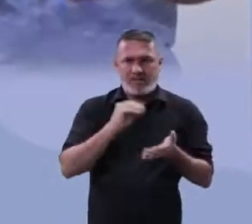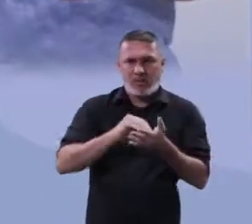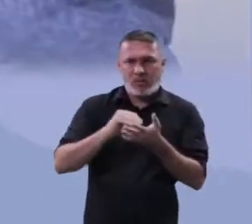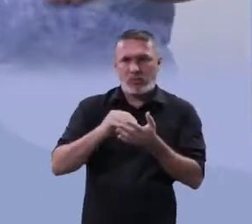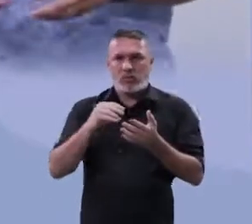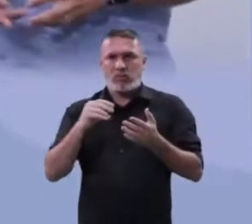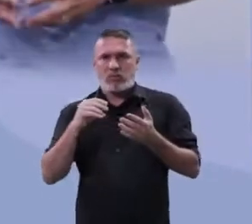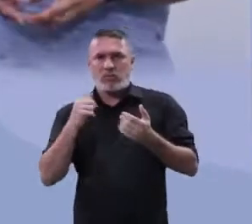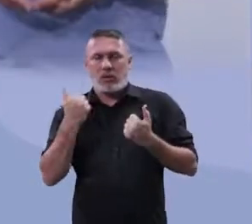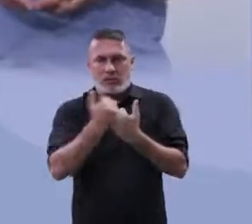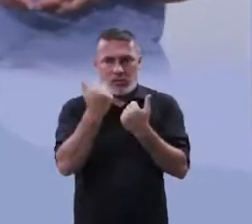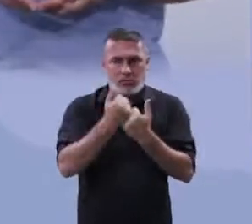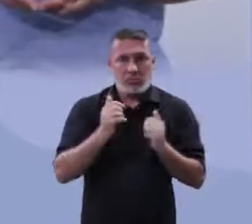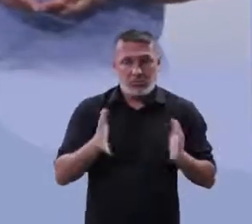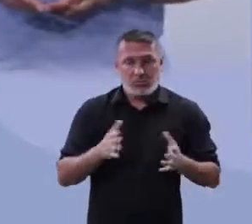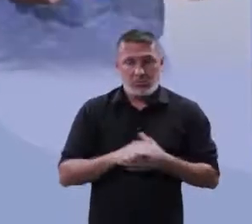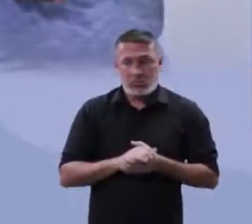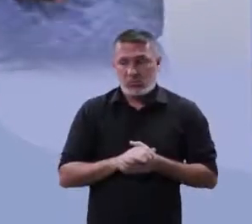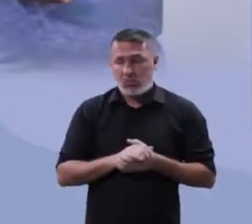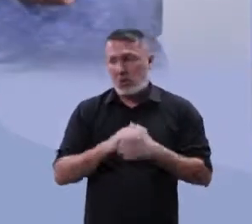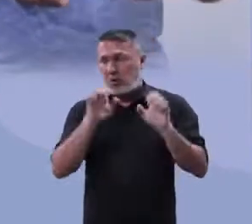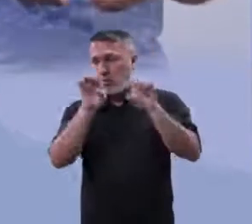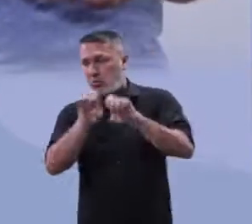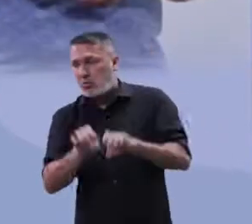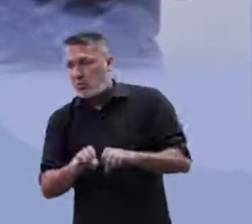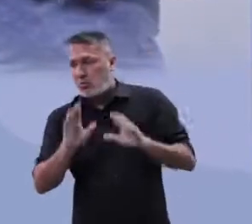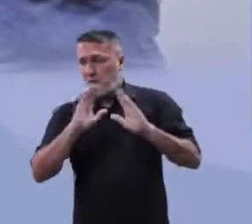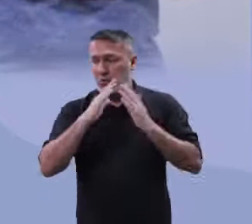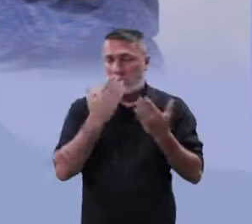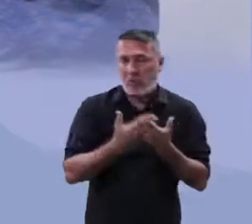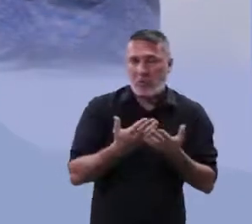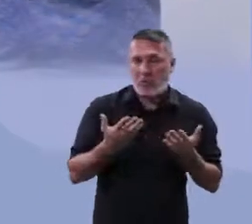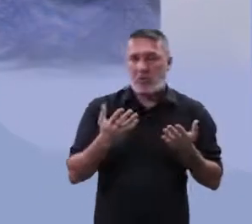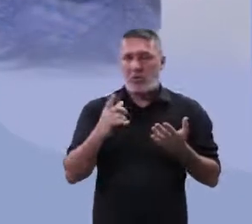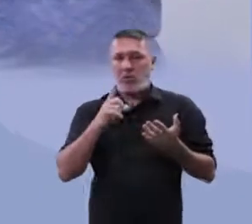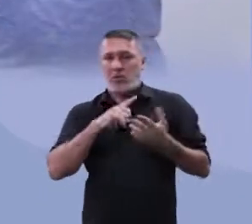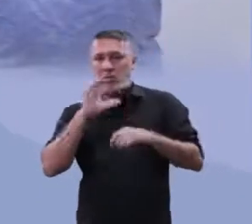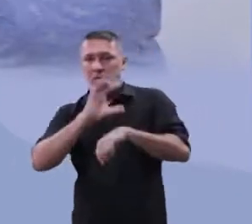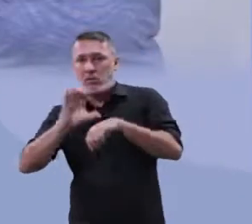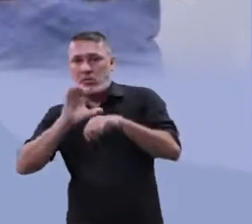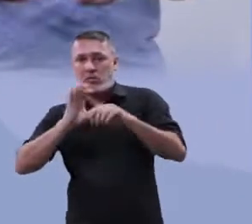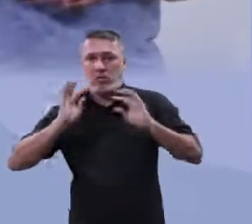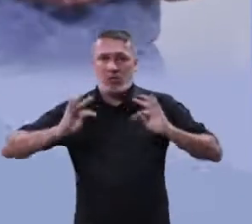por falta de algum recurso? Seja ele da estrutura da escola, seja ele